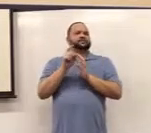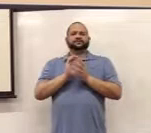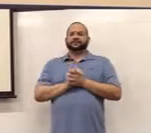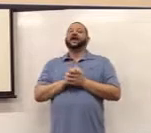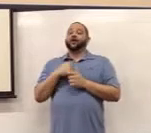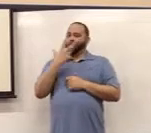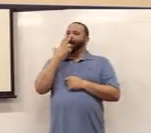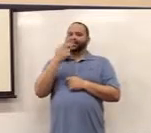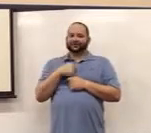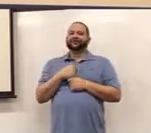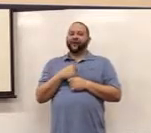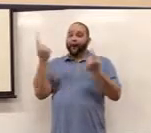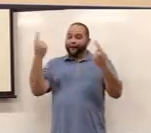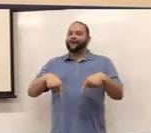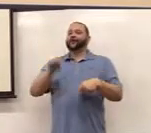Aposto que já.